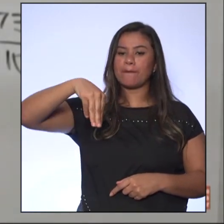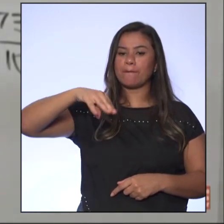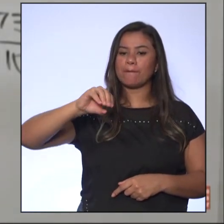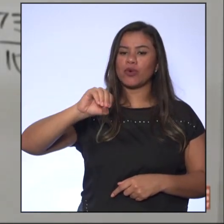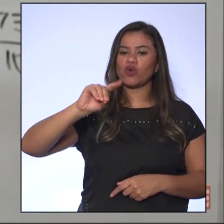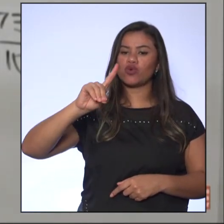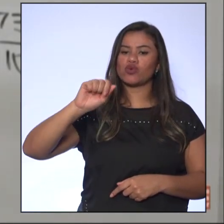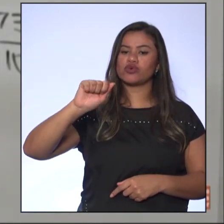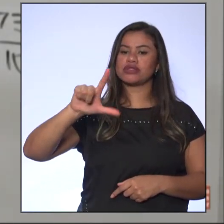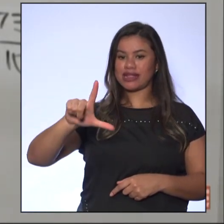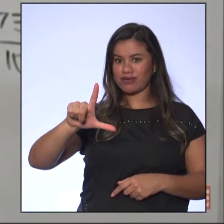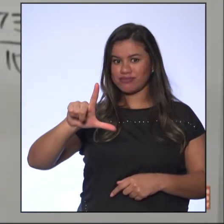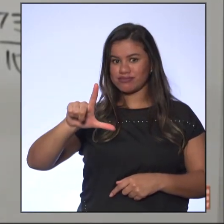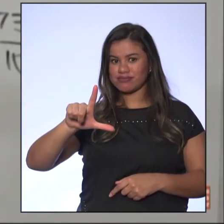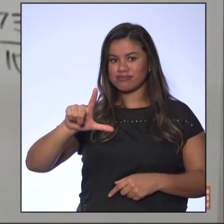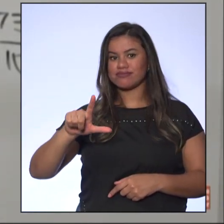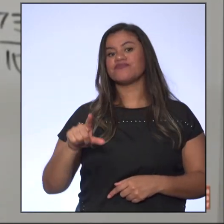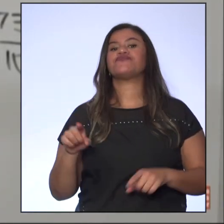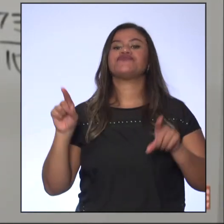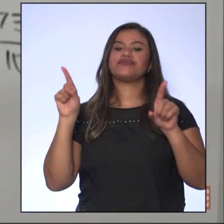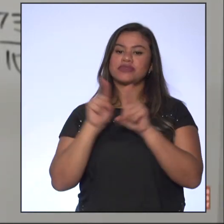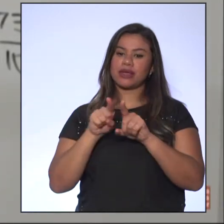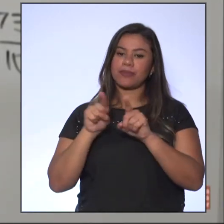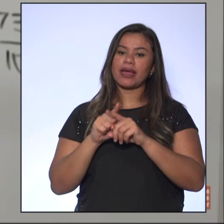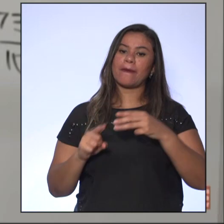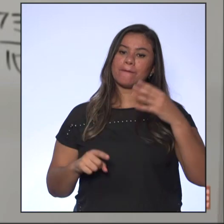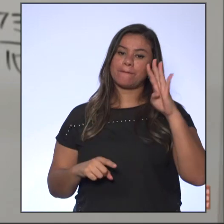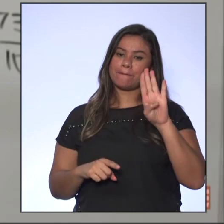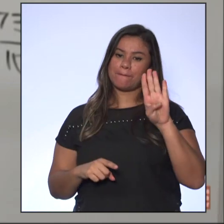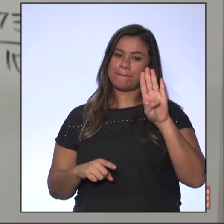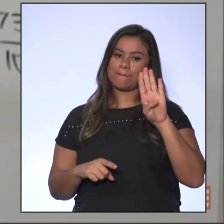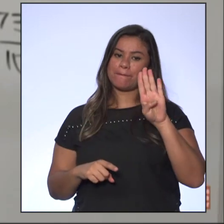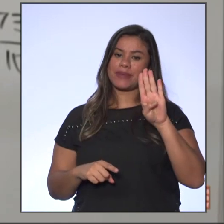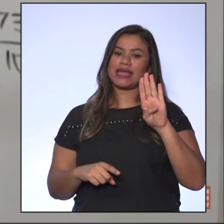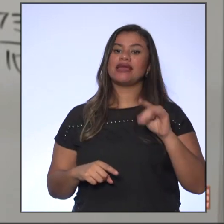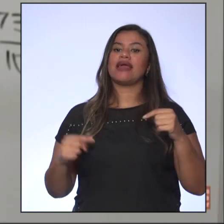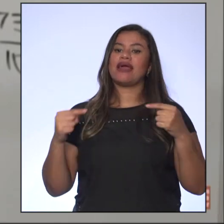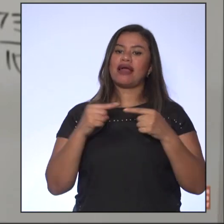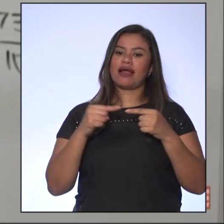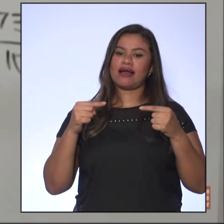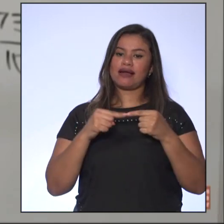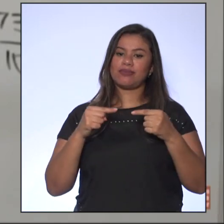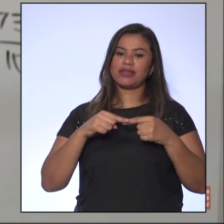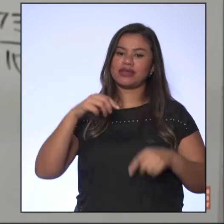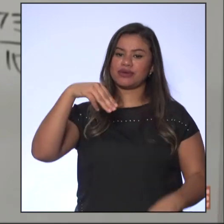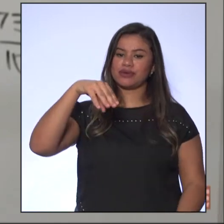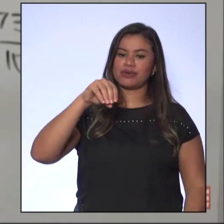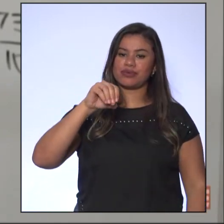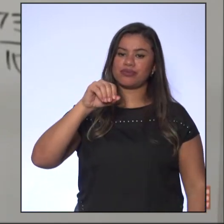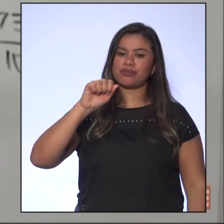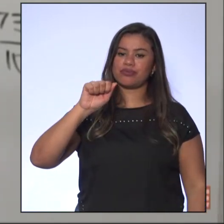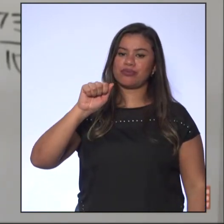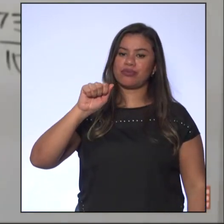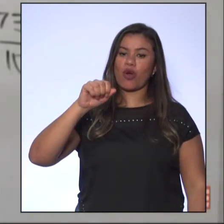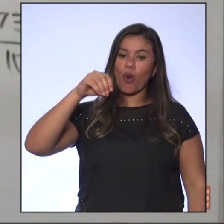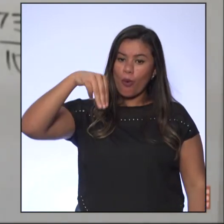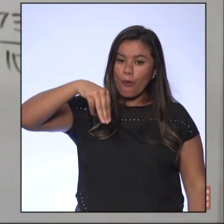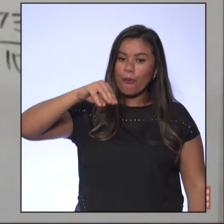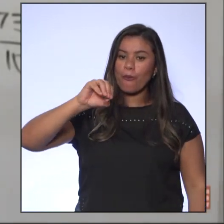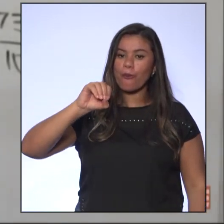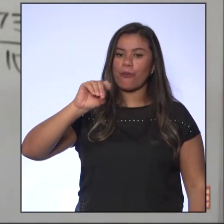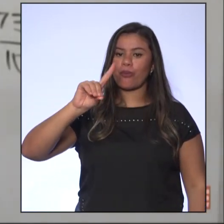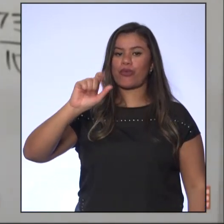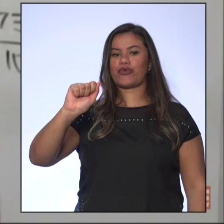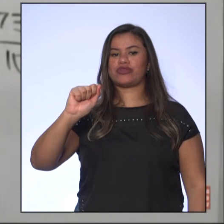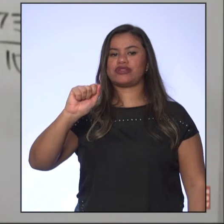mas aqui eu tenho a moda que vale 8 e eu tenho a moda que vale 9. Então, não esqueça,